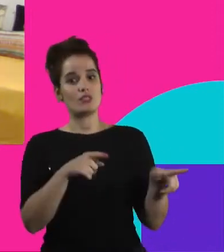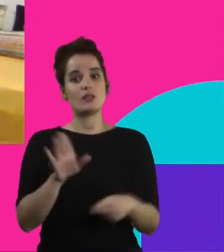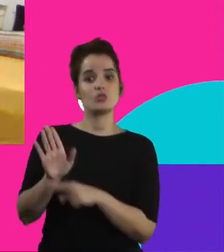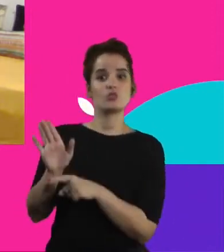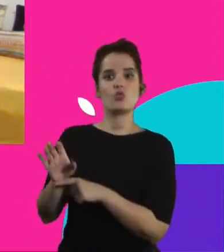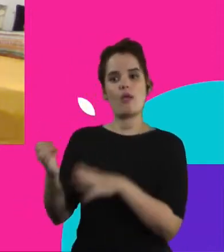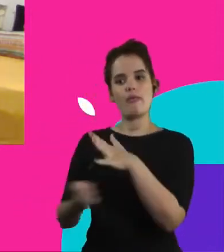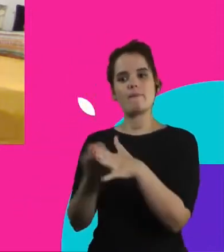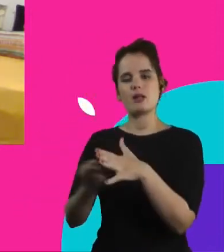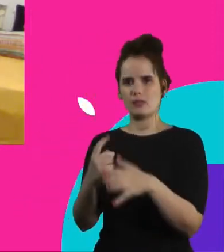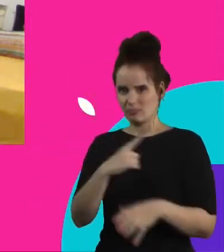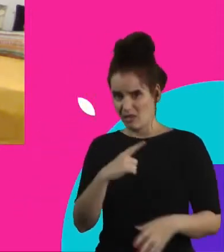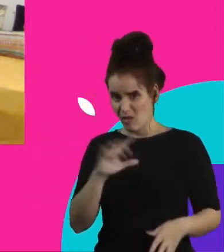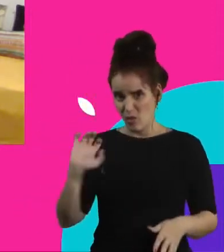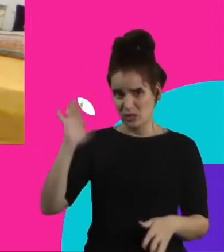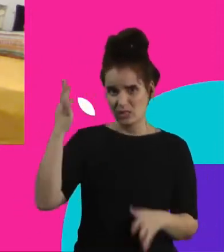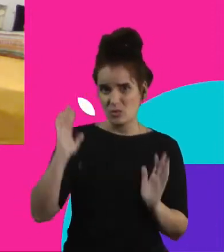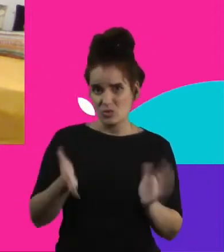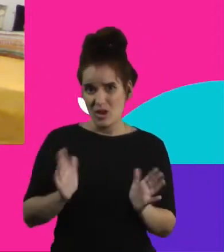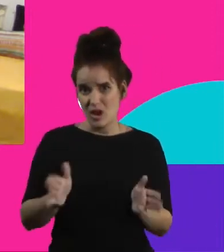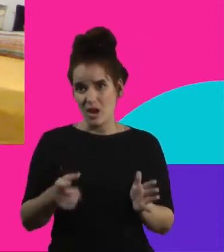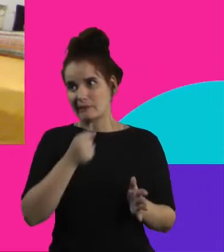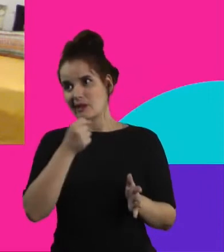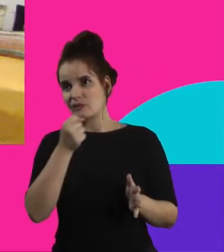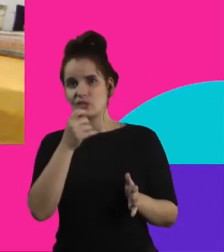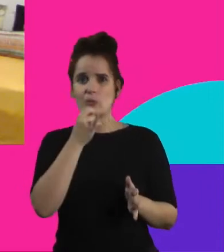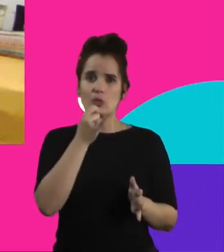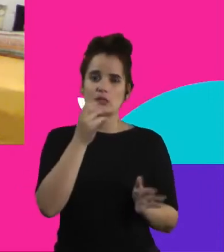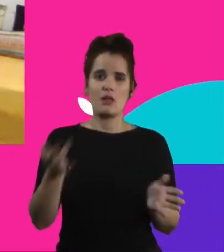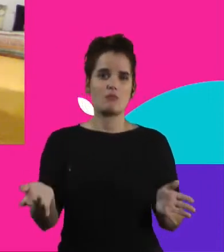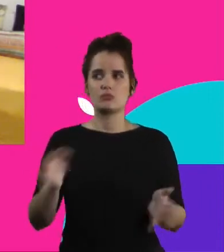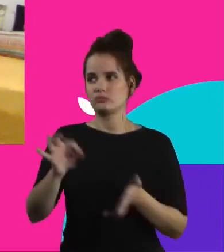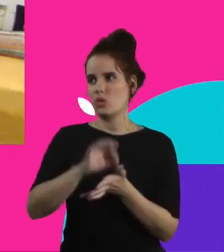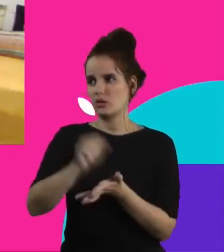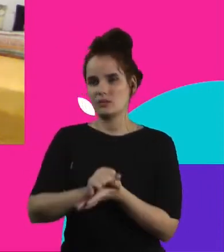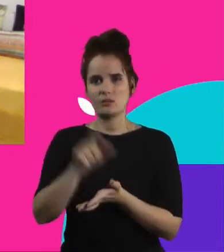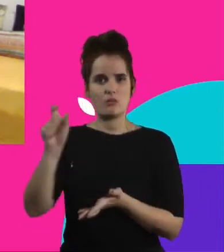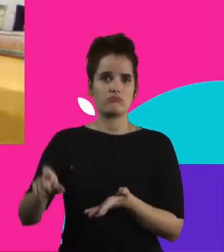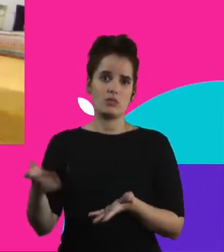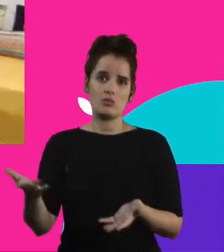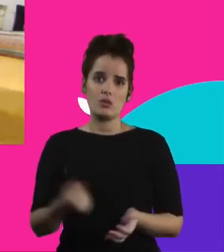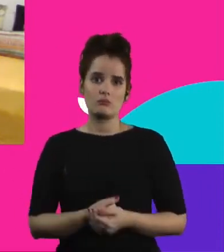que esses vieses foram eliminados no momento da entrevista, enfim, até a contratação da pessoa.